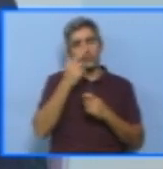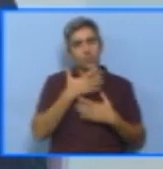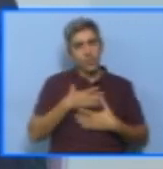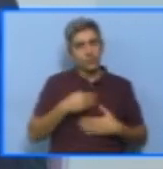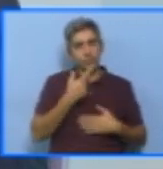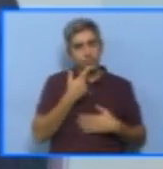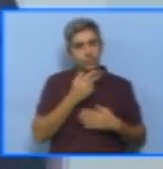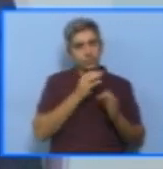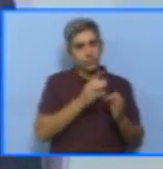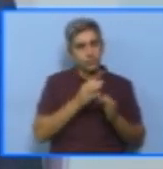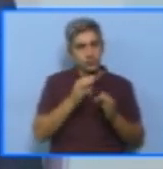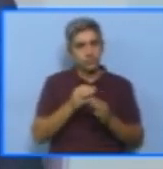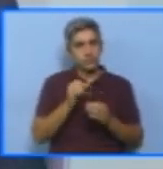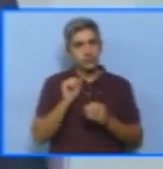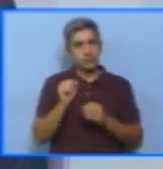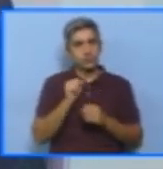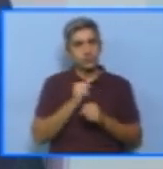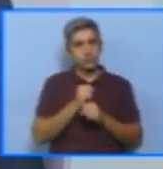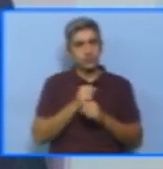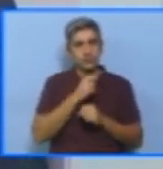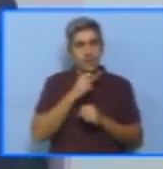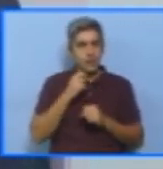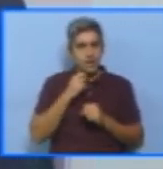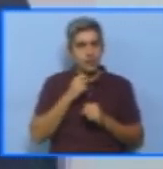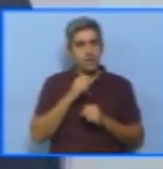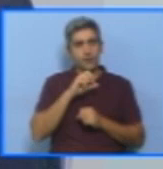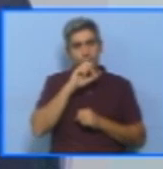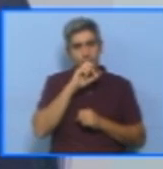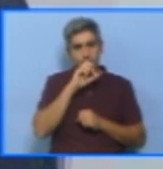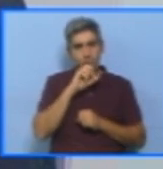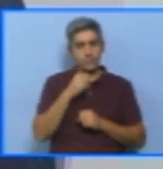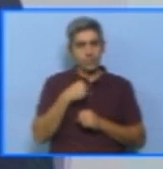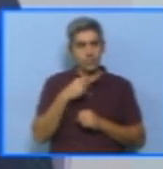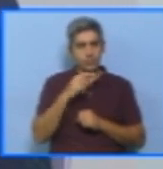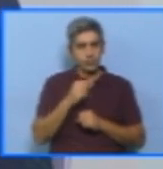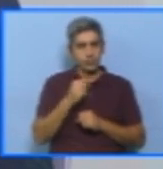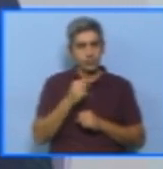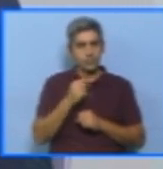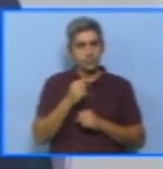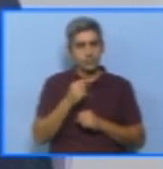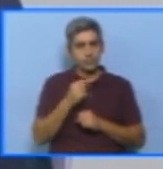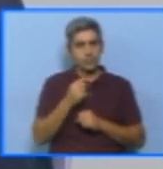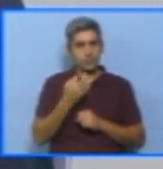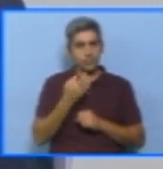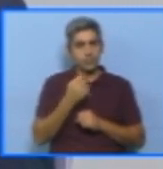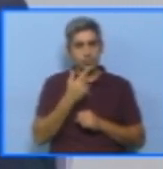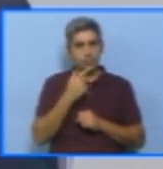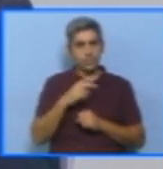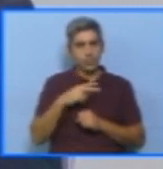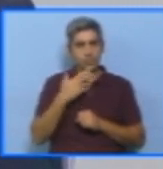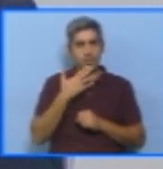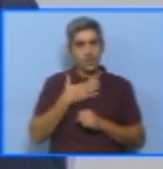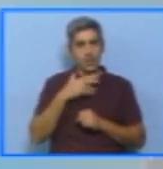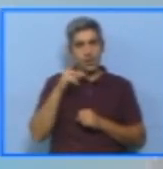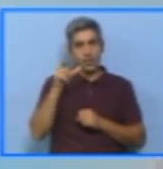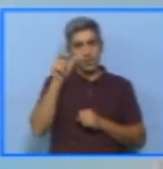ele tinha na sua qualidade de sacerdote e de bispo, e que eu também fui muito enriquecido com